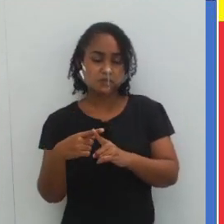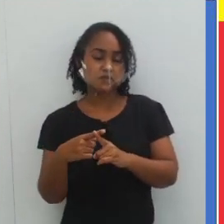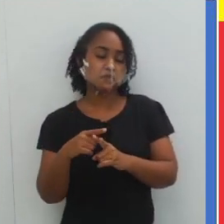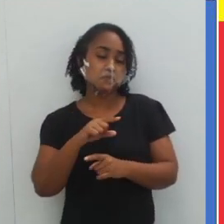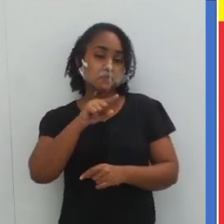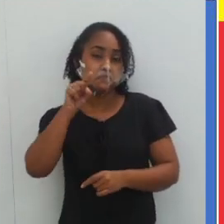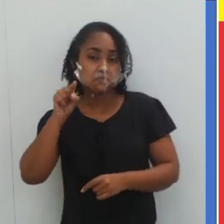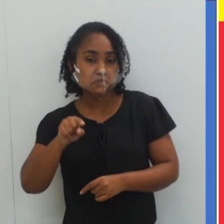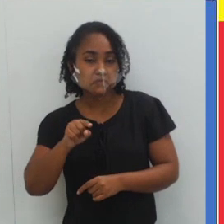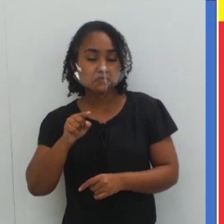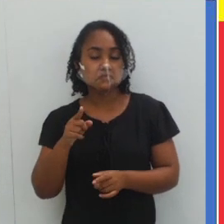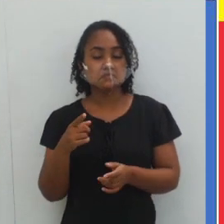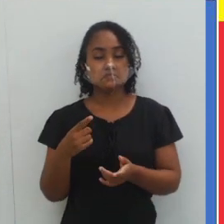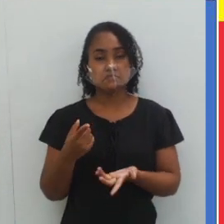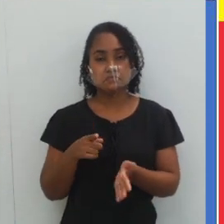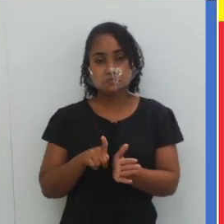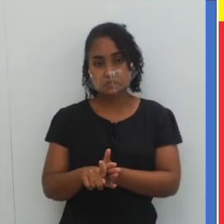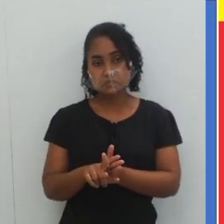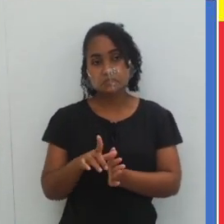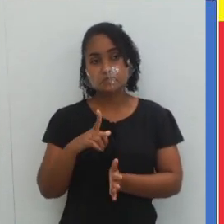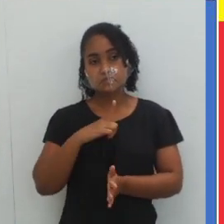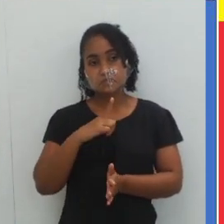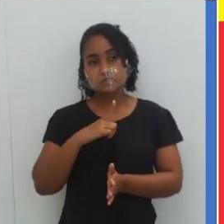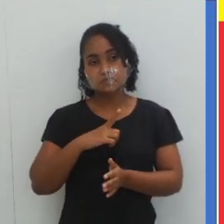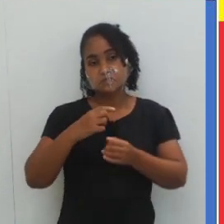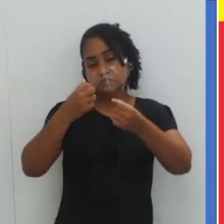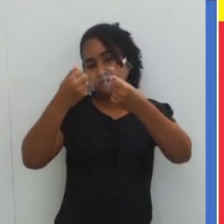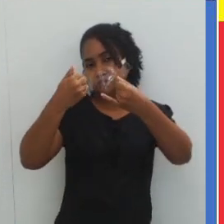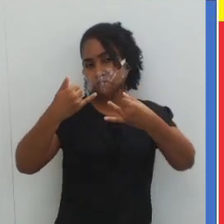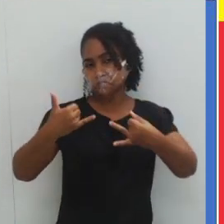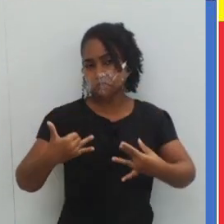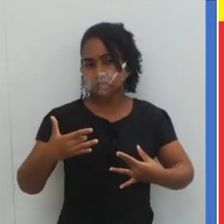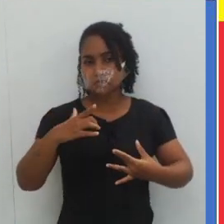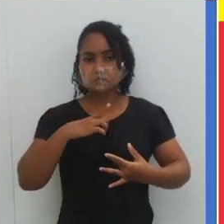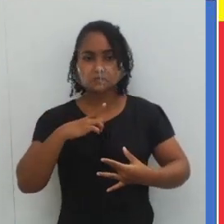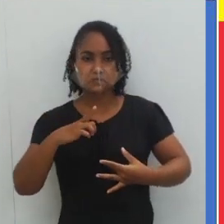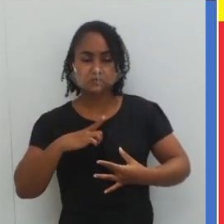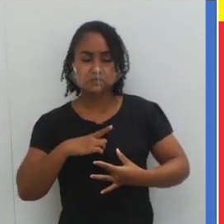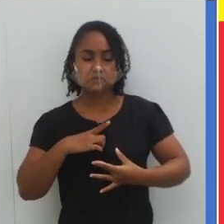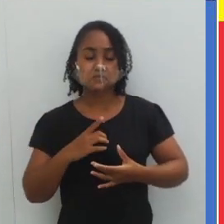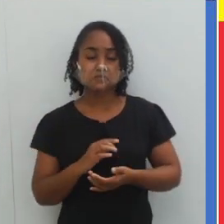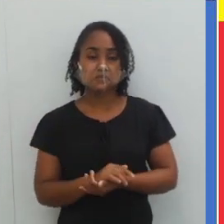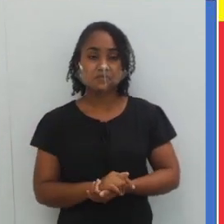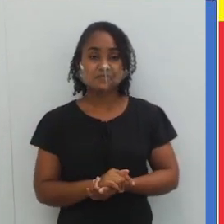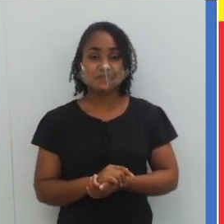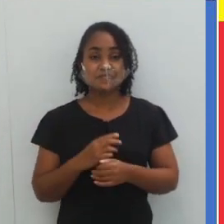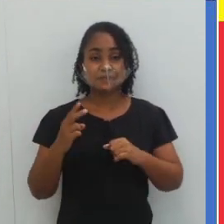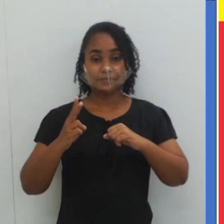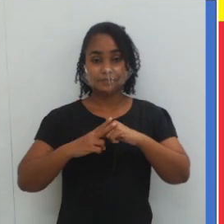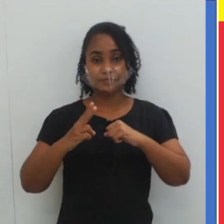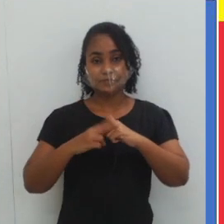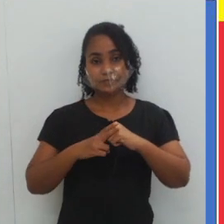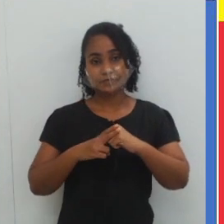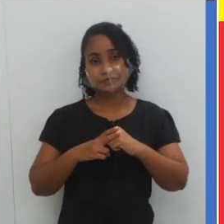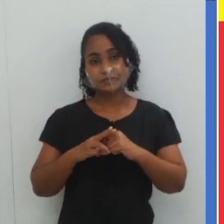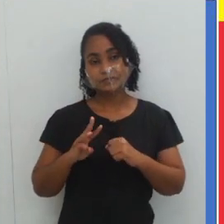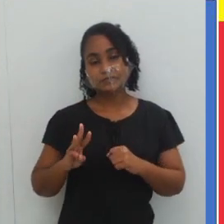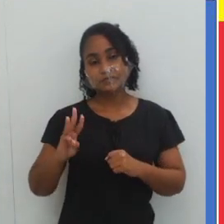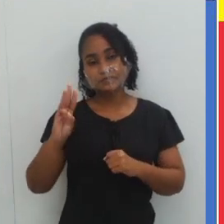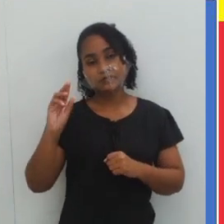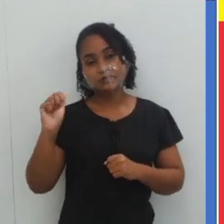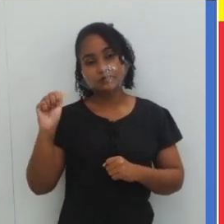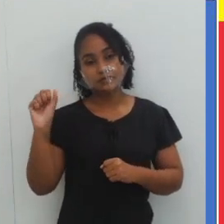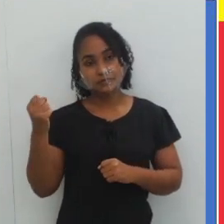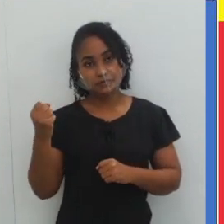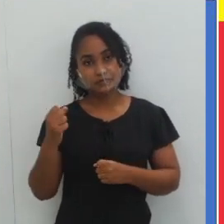e interrogativas. Para ilustrar, nós temos a explicação aí para singular. O verbo to be fica